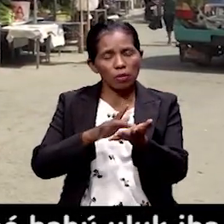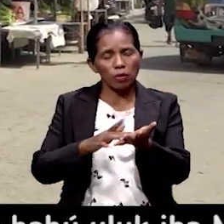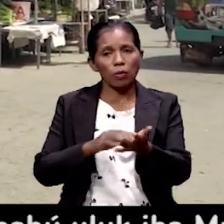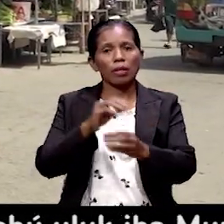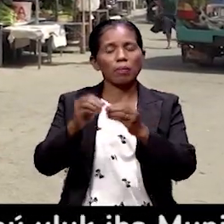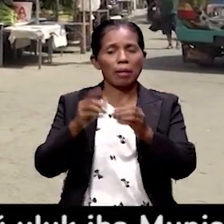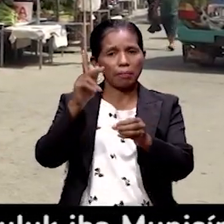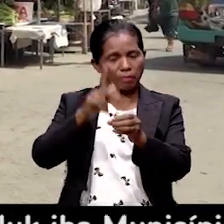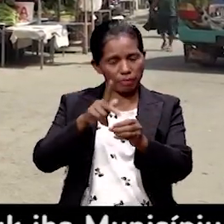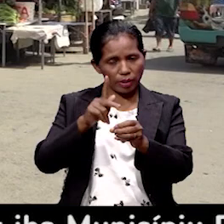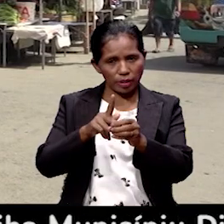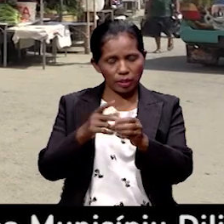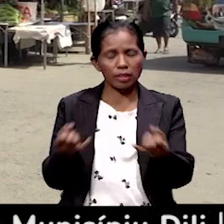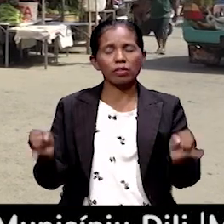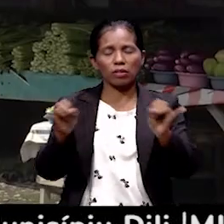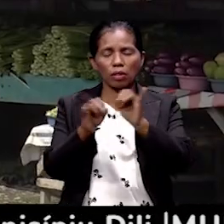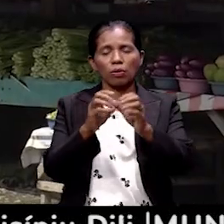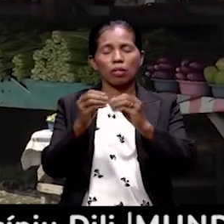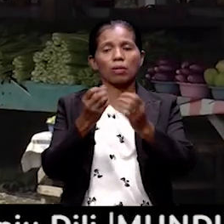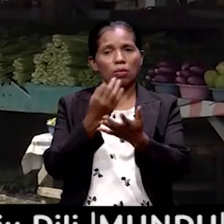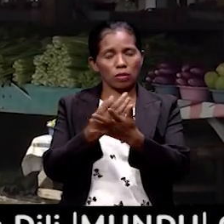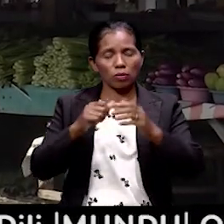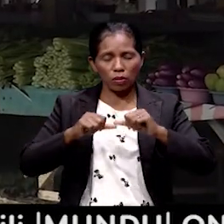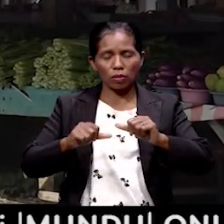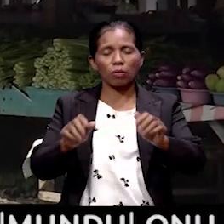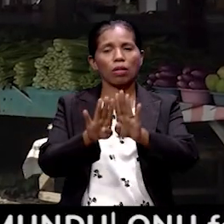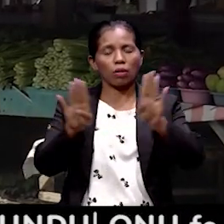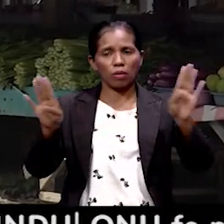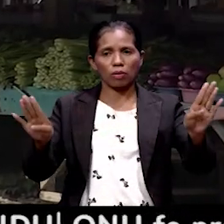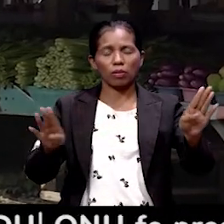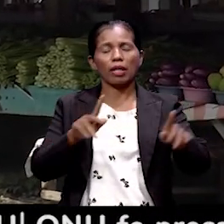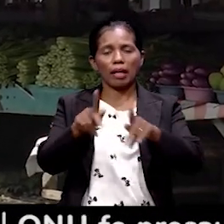Se inscreva canal e ative